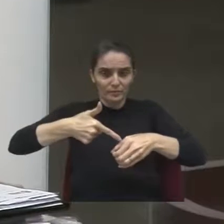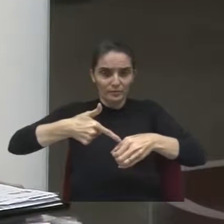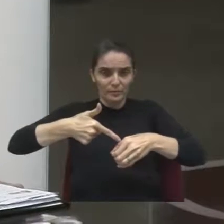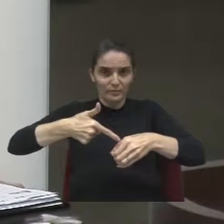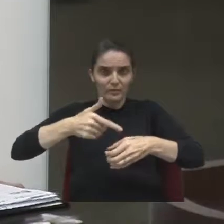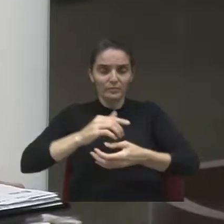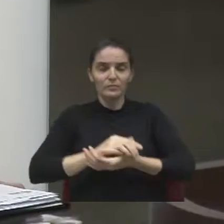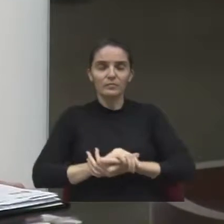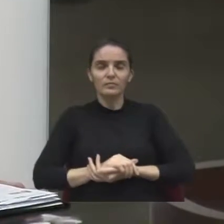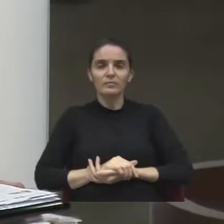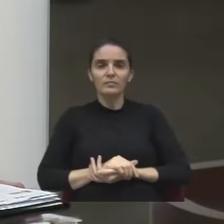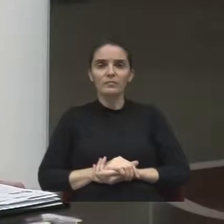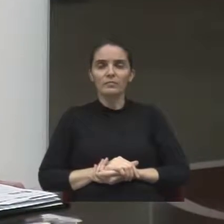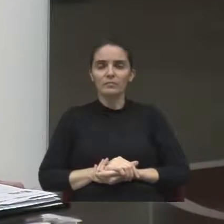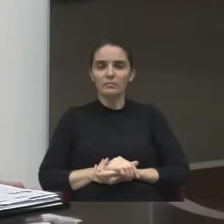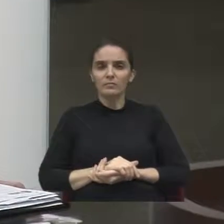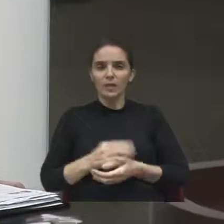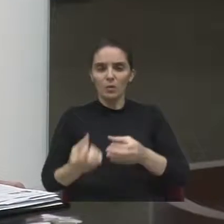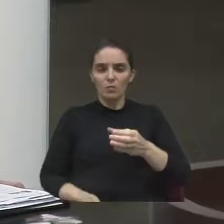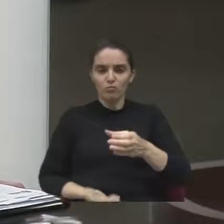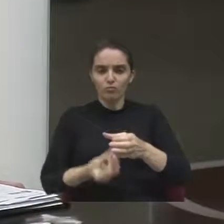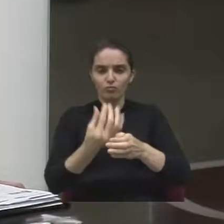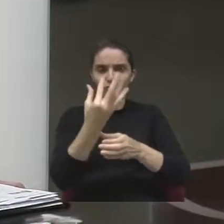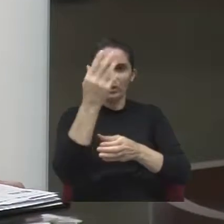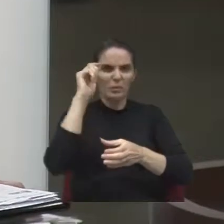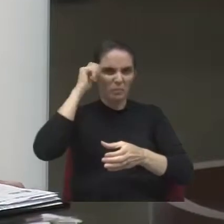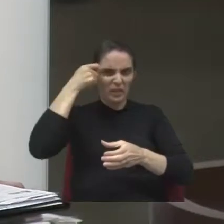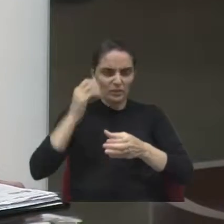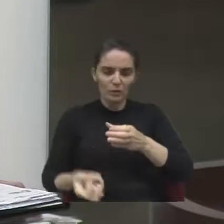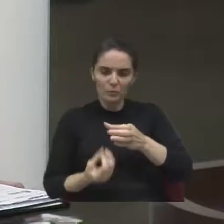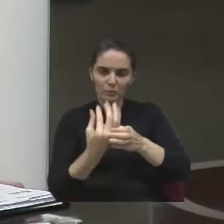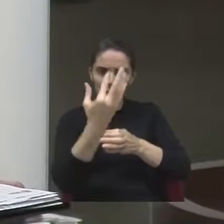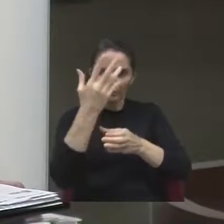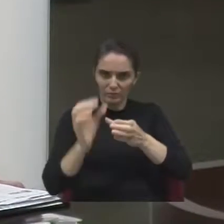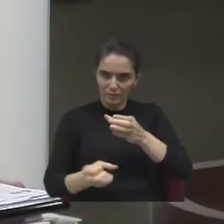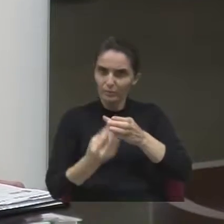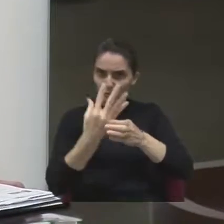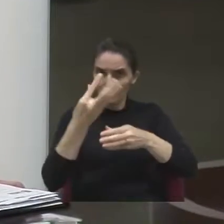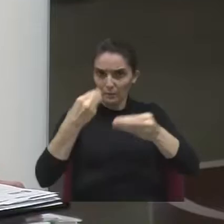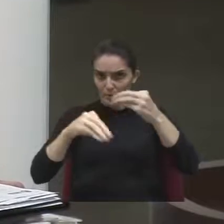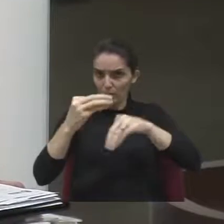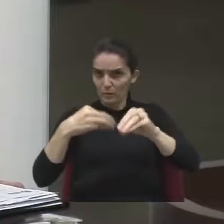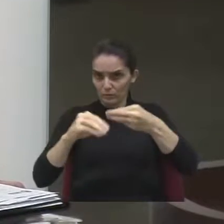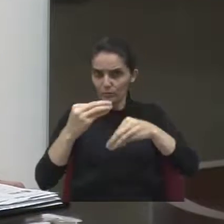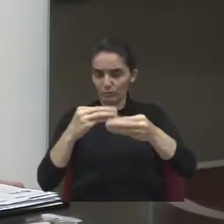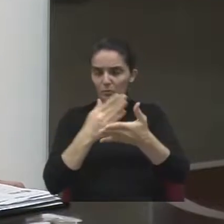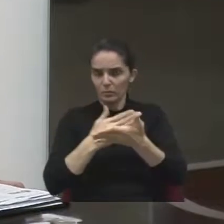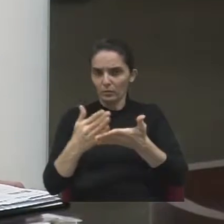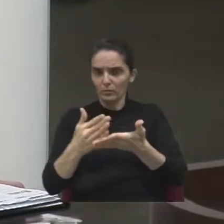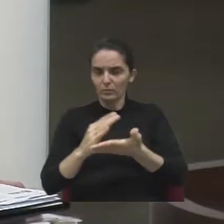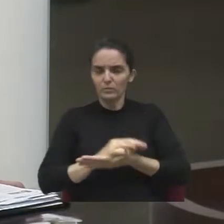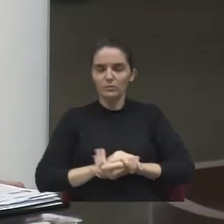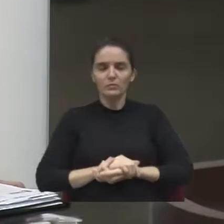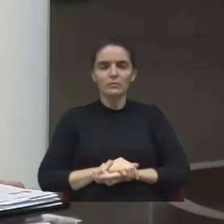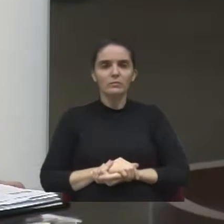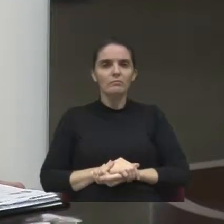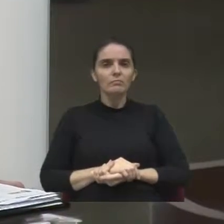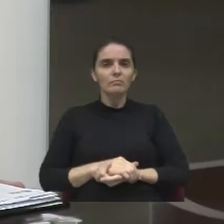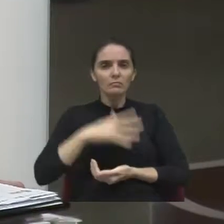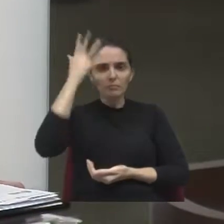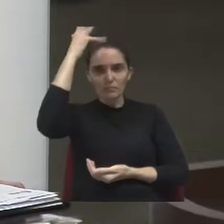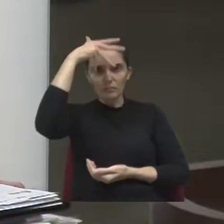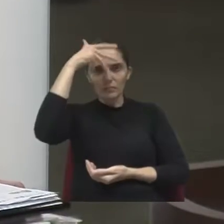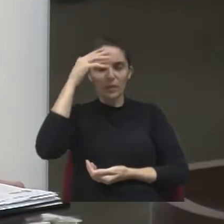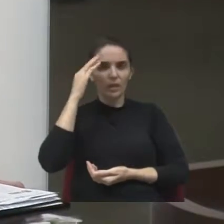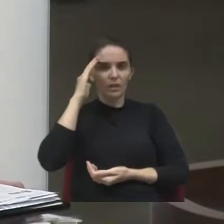uma fonte esgotável, e que temos que pensar, e entendo que muitas pessoas